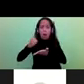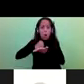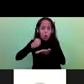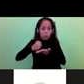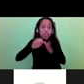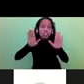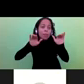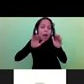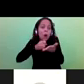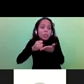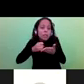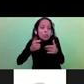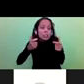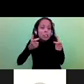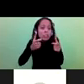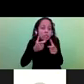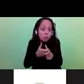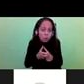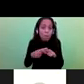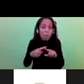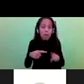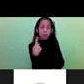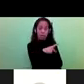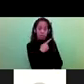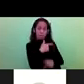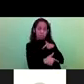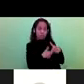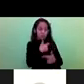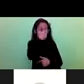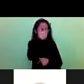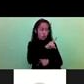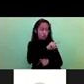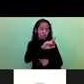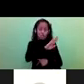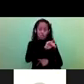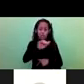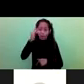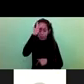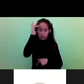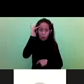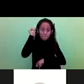reduziu-se, mas o trabalho dela como recrutadora não parou.